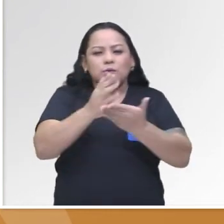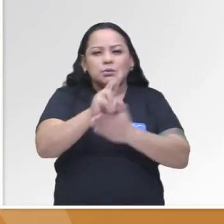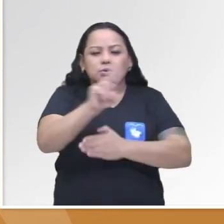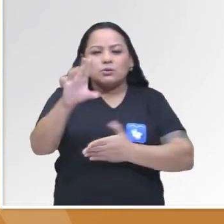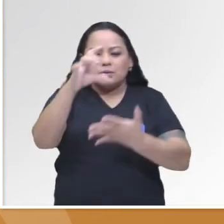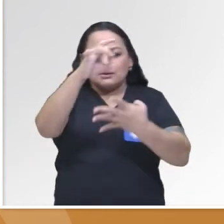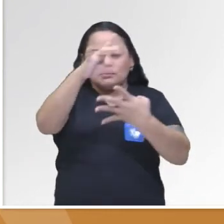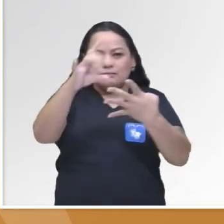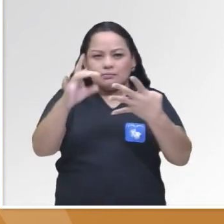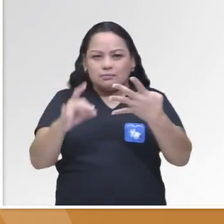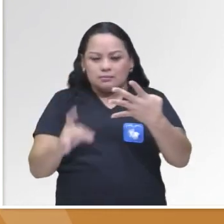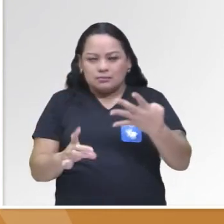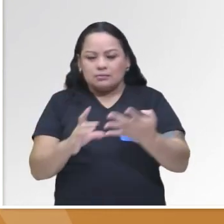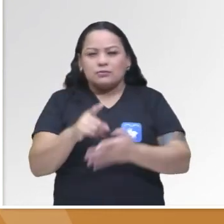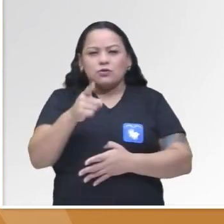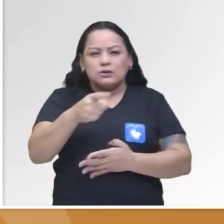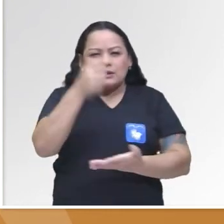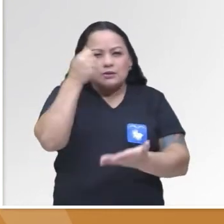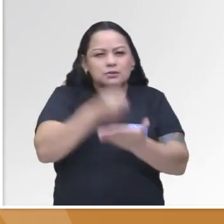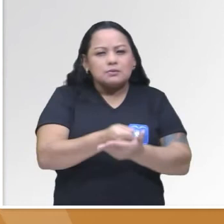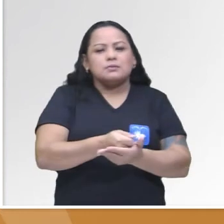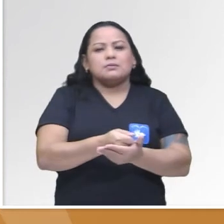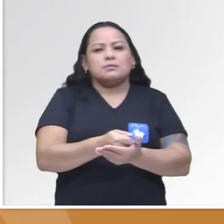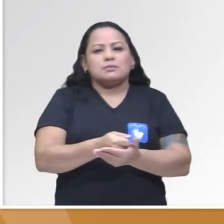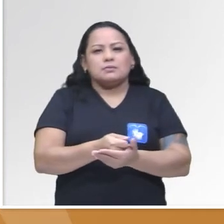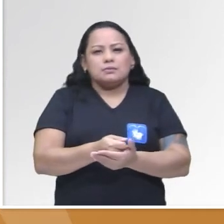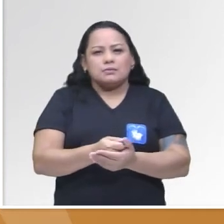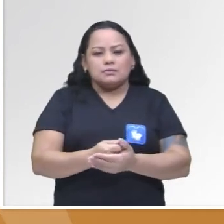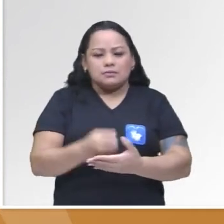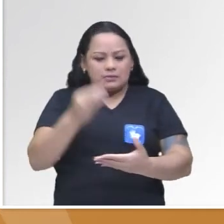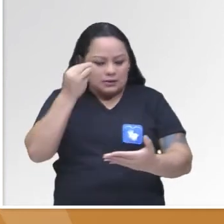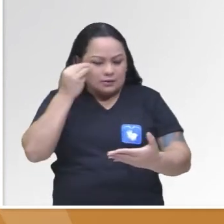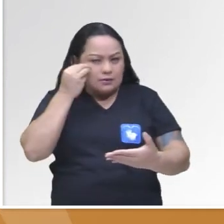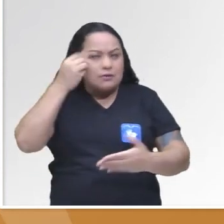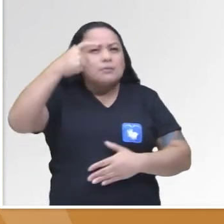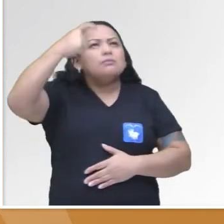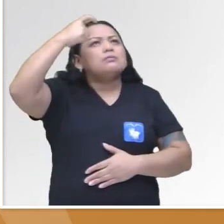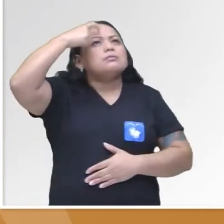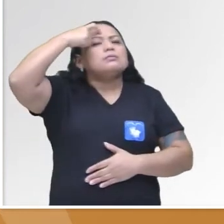dever a cumprir. Consulte a sua consciência.